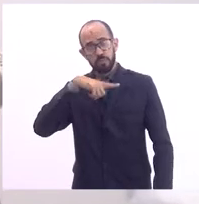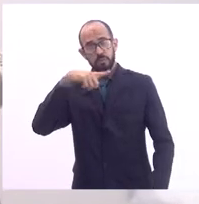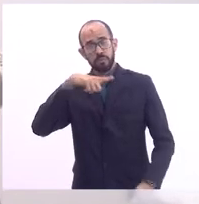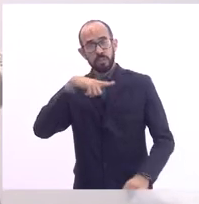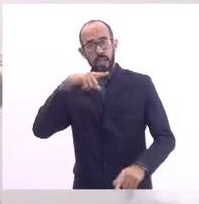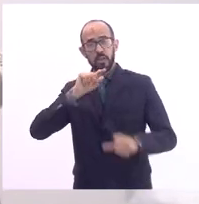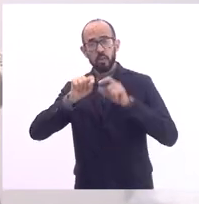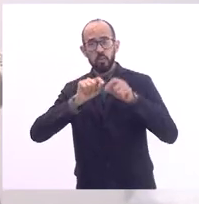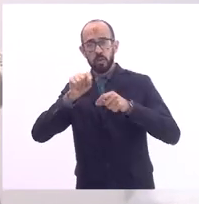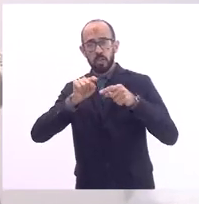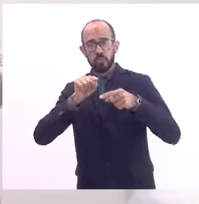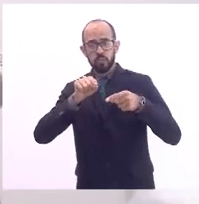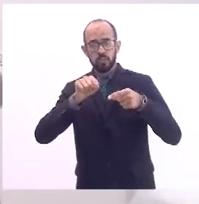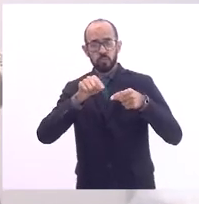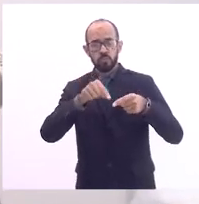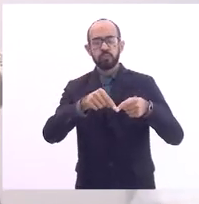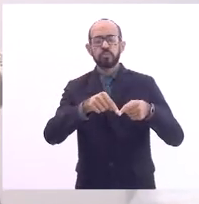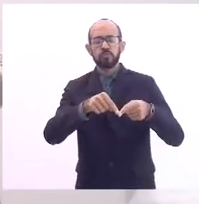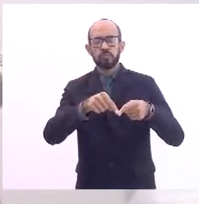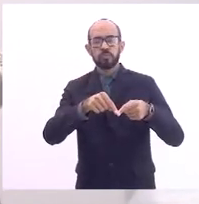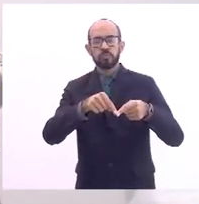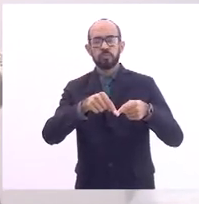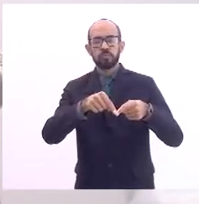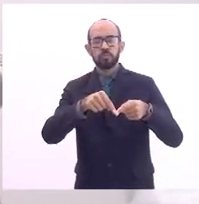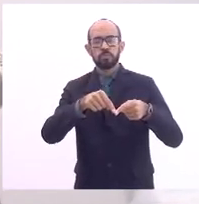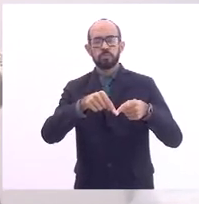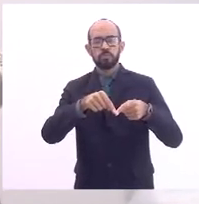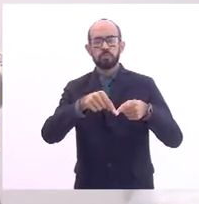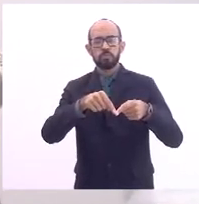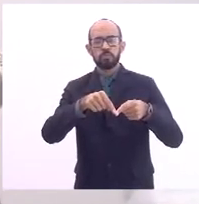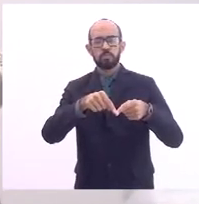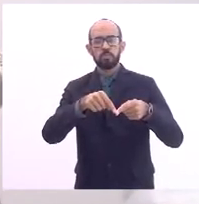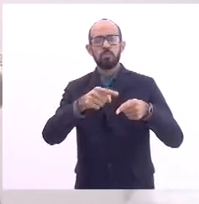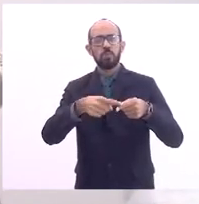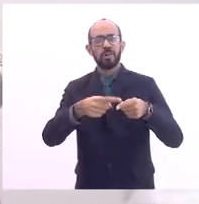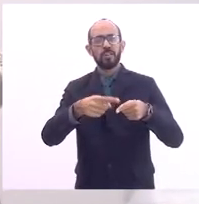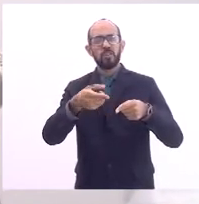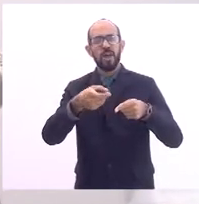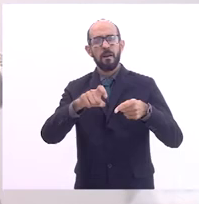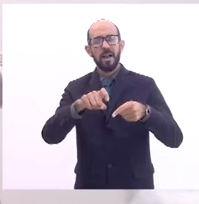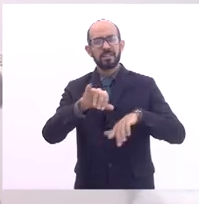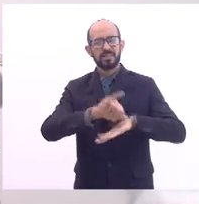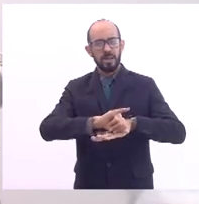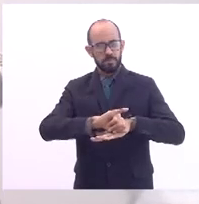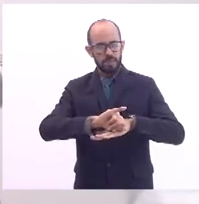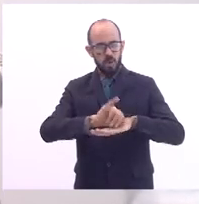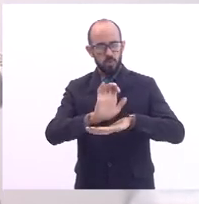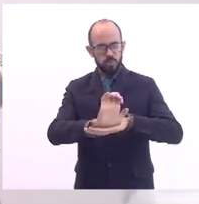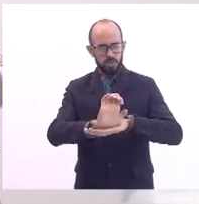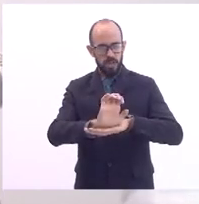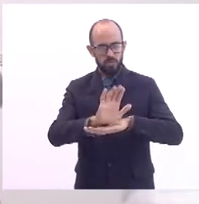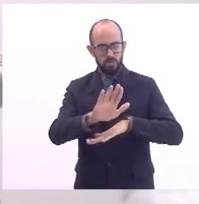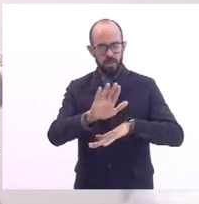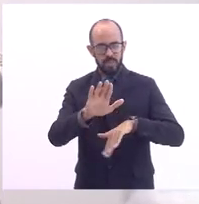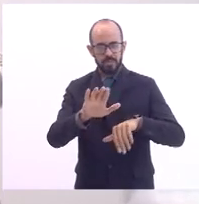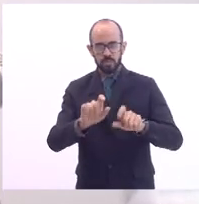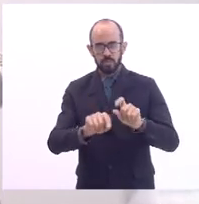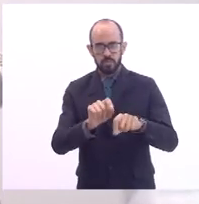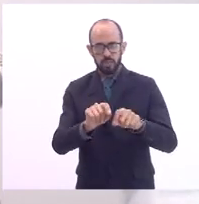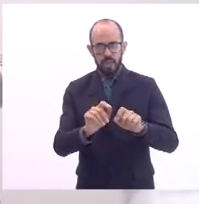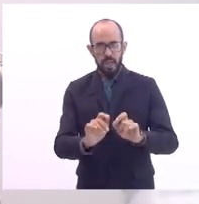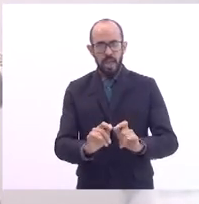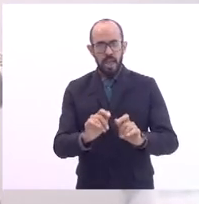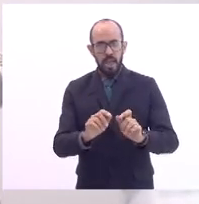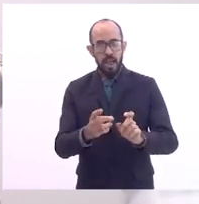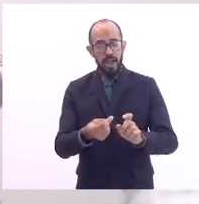com relação ao interior do Estado, pelo histórico de capital que teve. E a saída, deputado, da sede da empresa de Niterói é